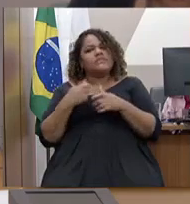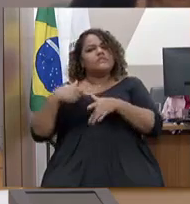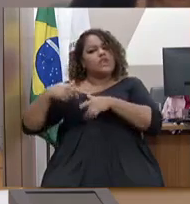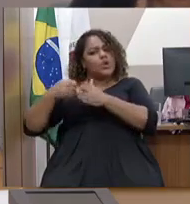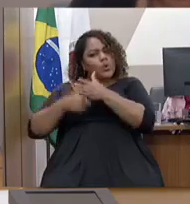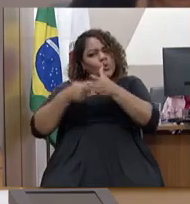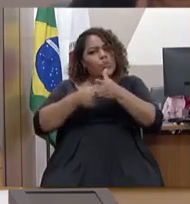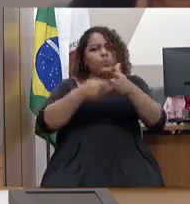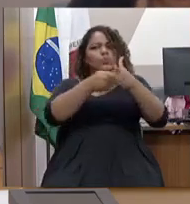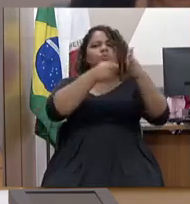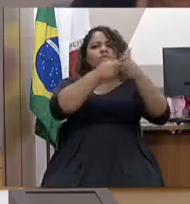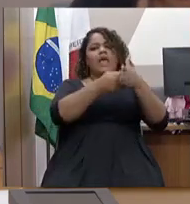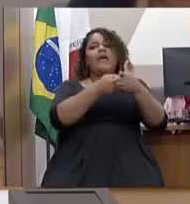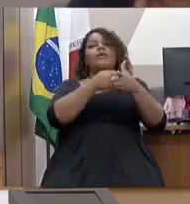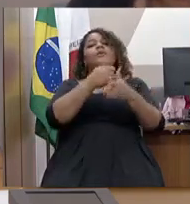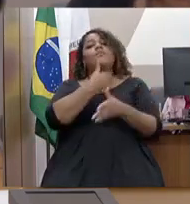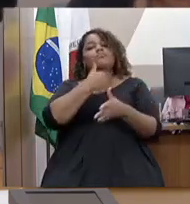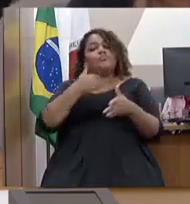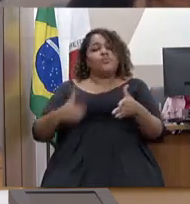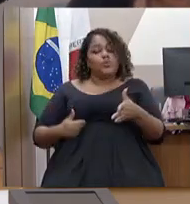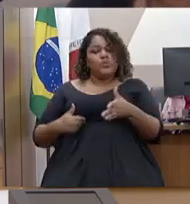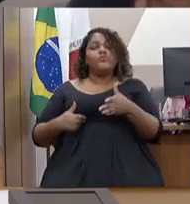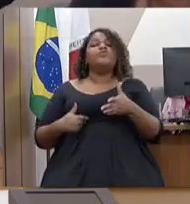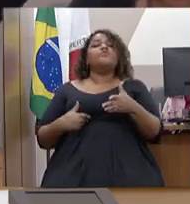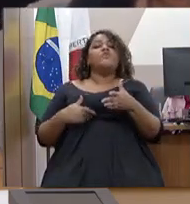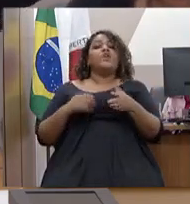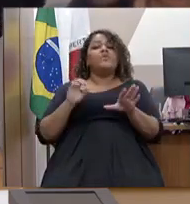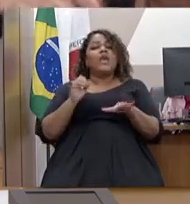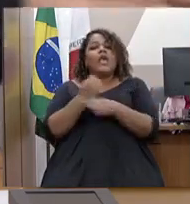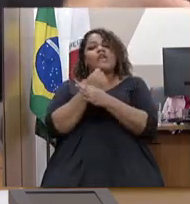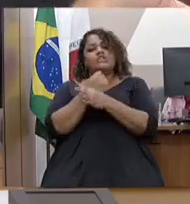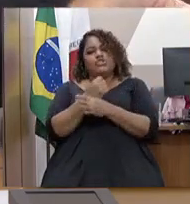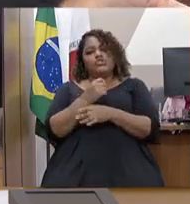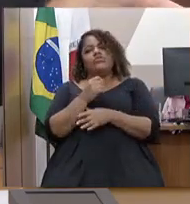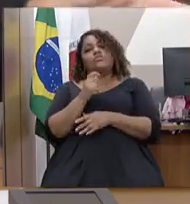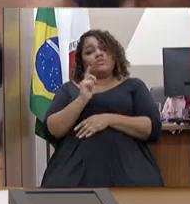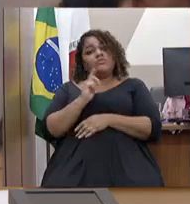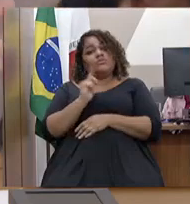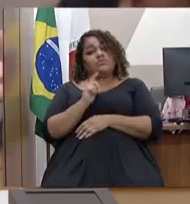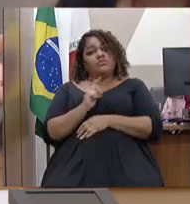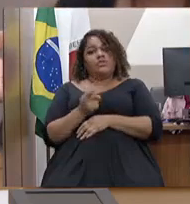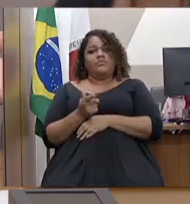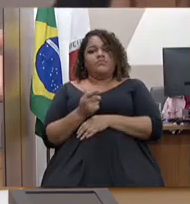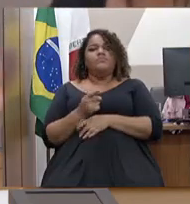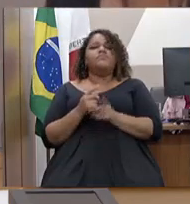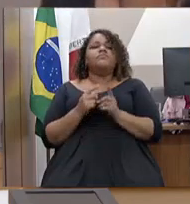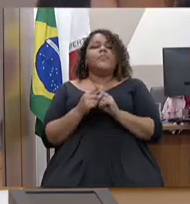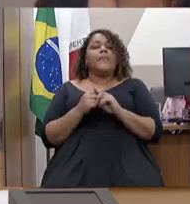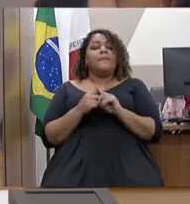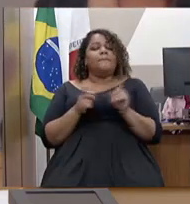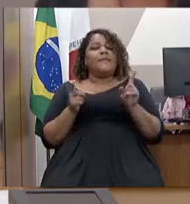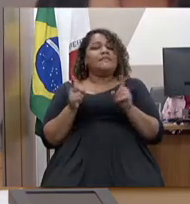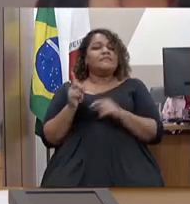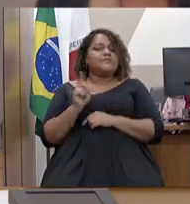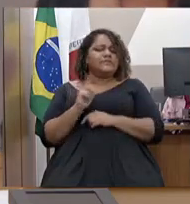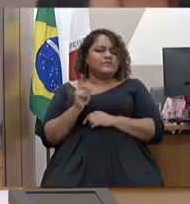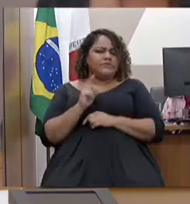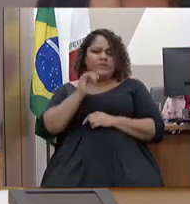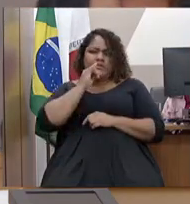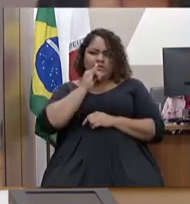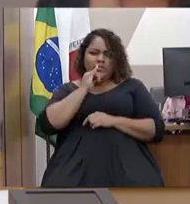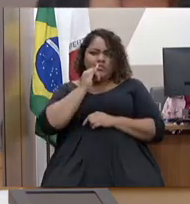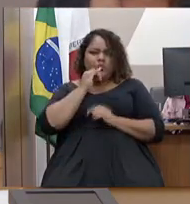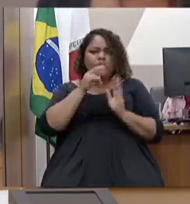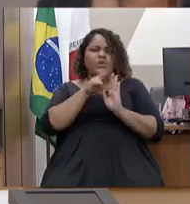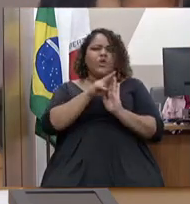de garantir que isso acontecesse mas você tem nas normas sobre si por exemplo que já foi falado muito importante né no caso nós temos